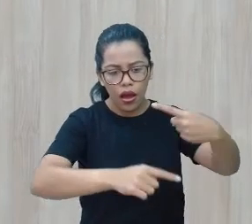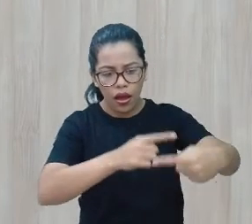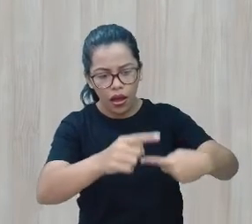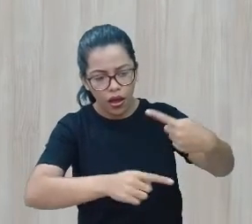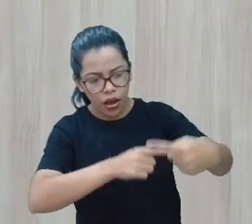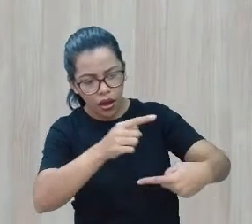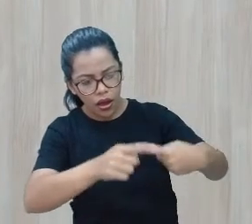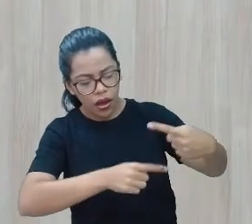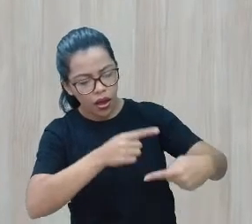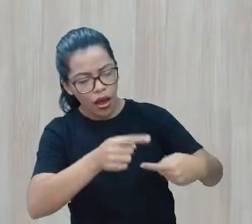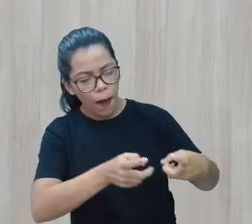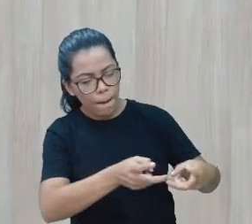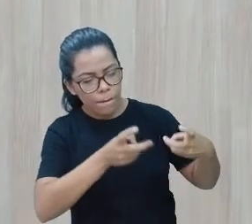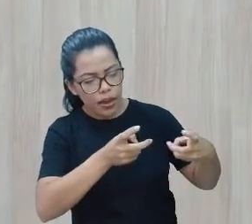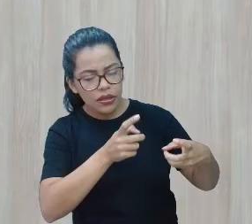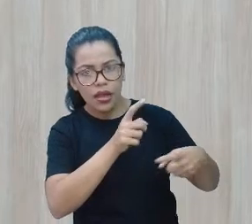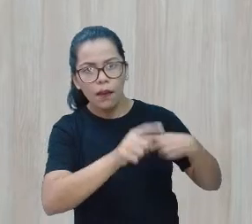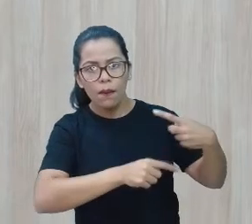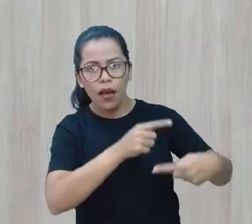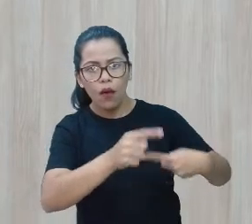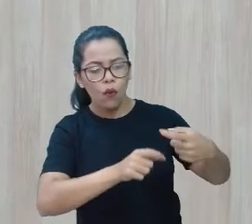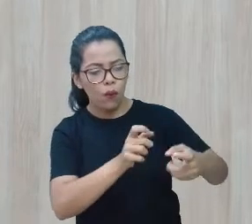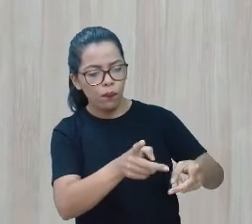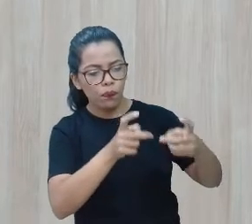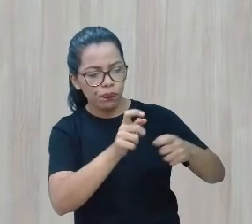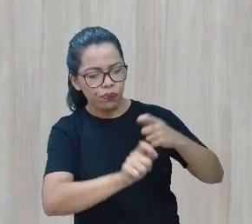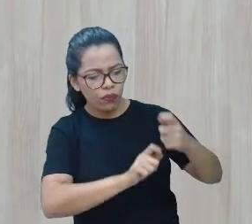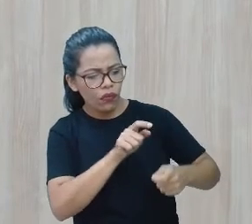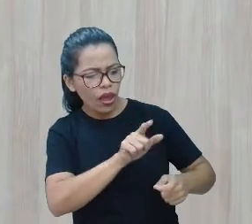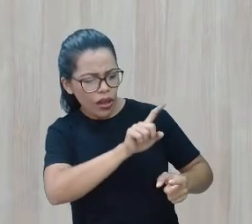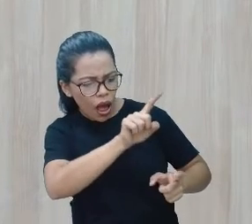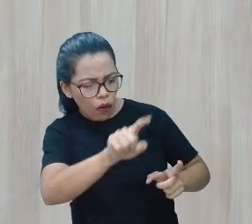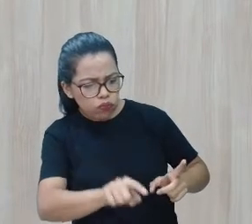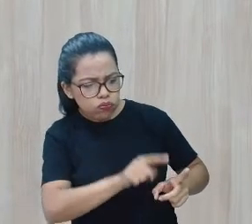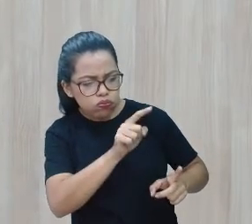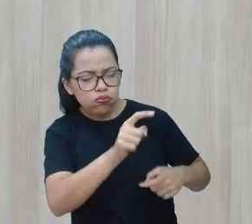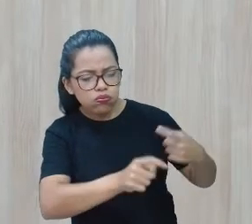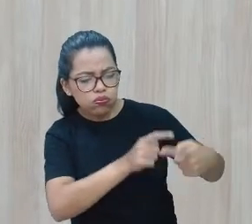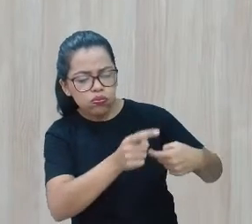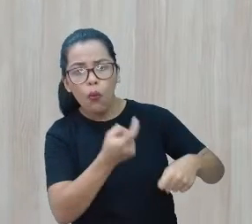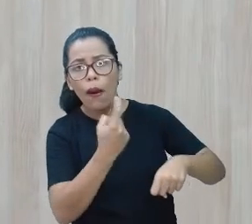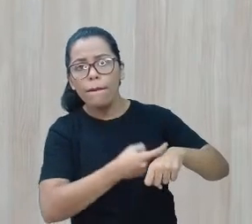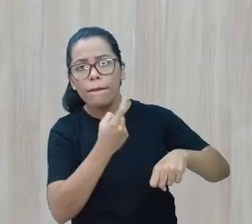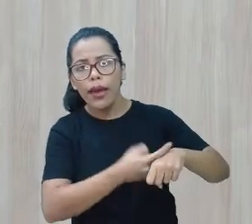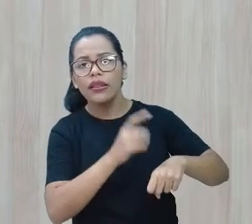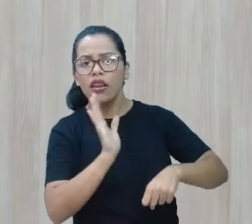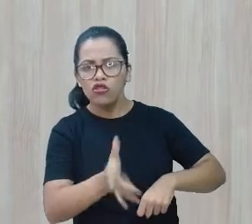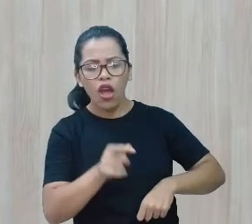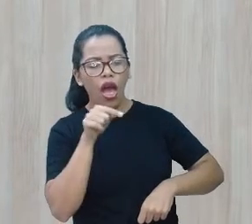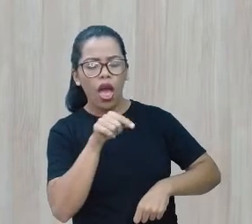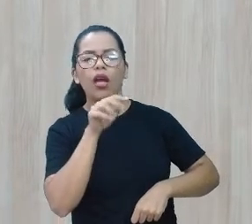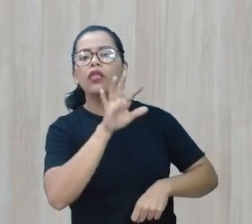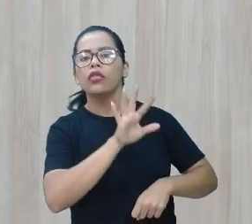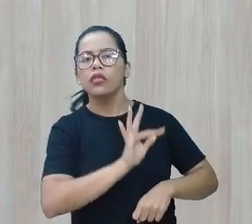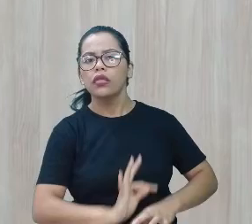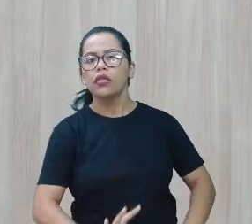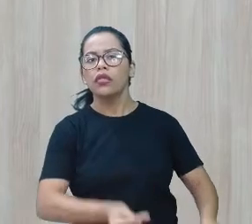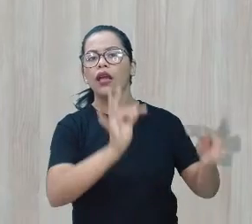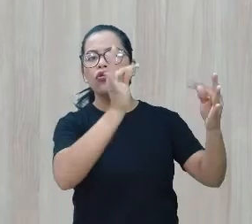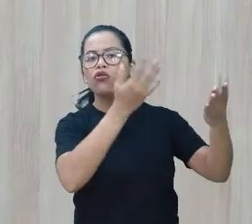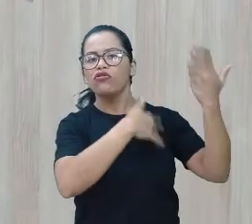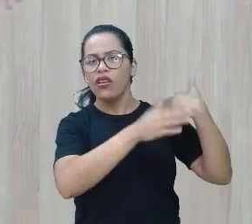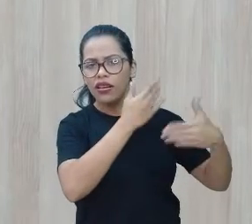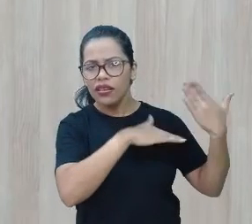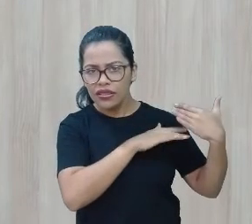um movimento interessante para se colocar algo em cima e se levar, e isso já é uma tecnologia, mesmo que ela seja uma coisa que